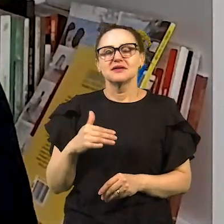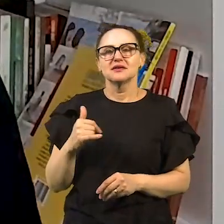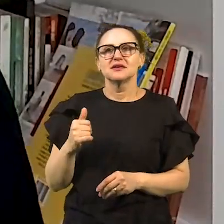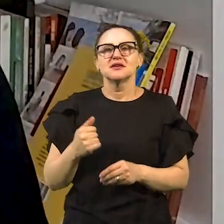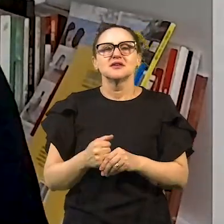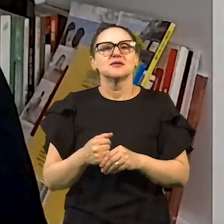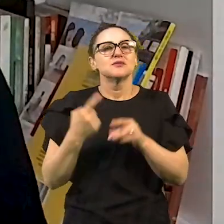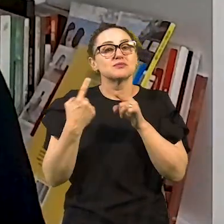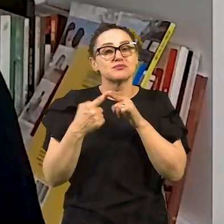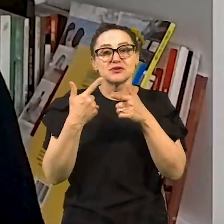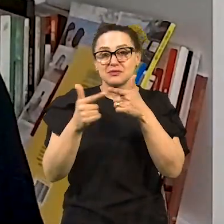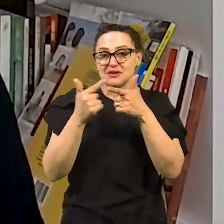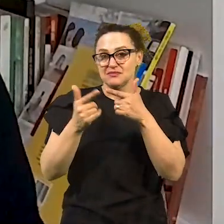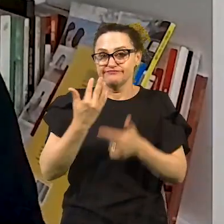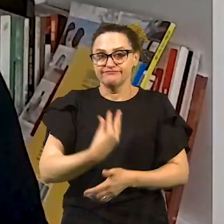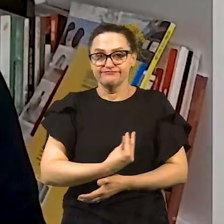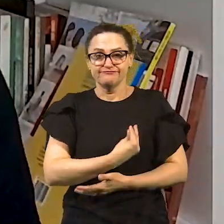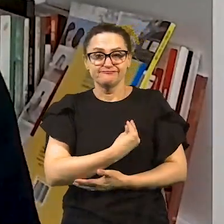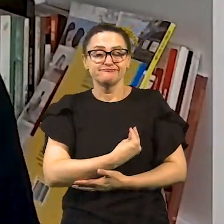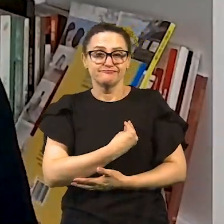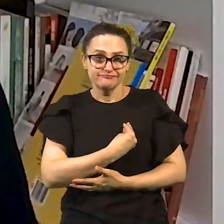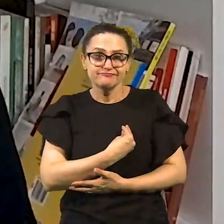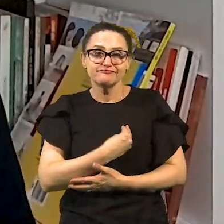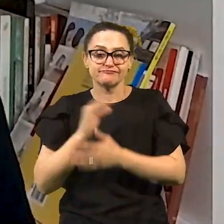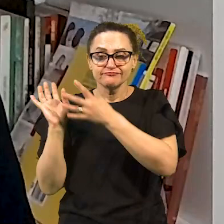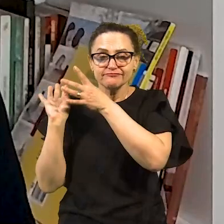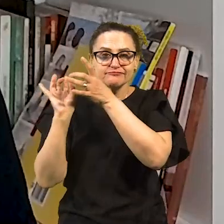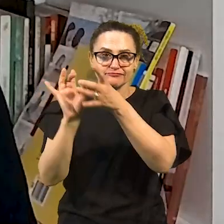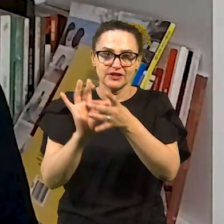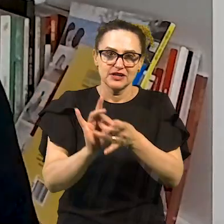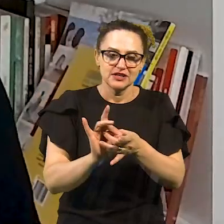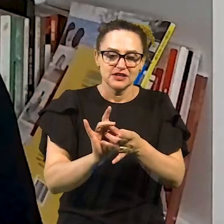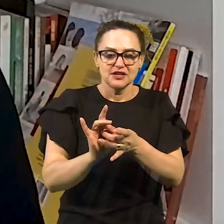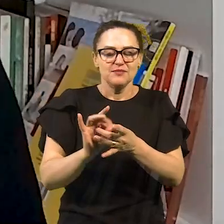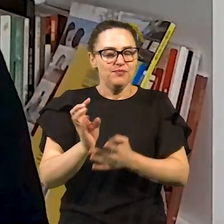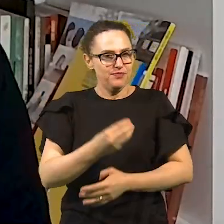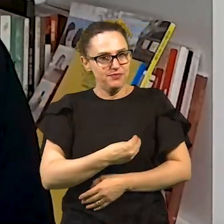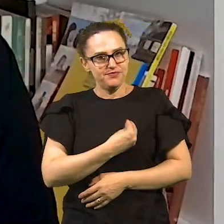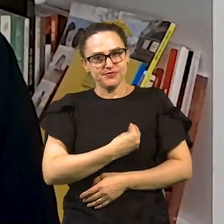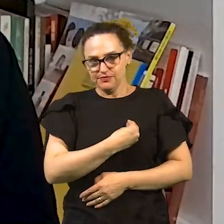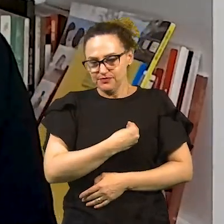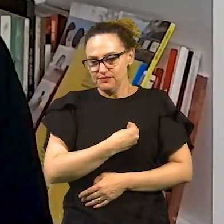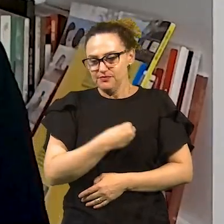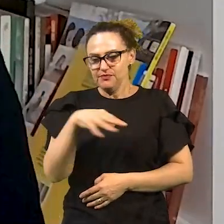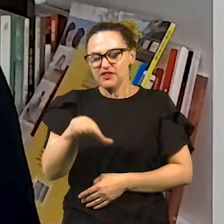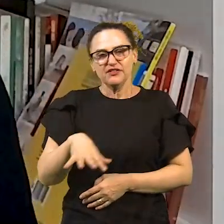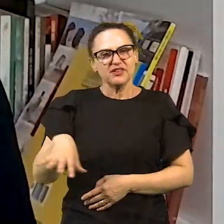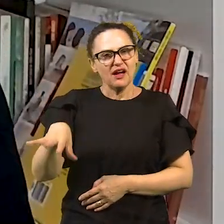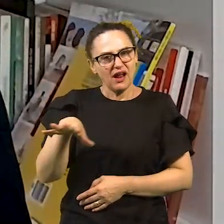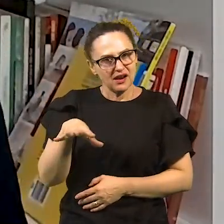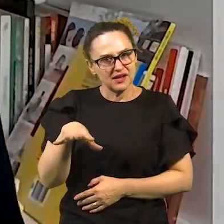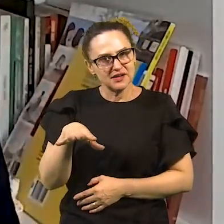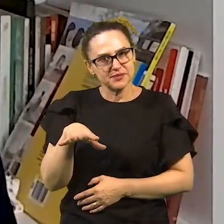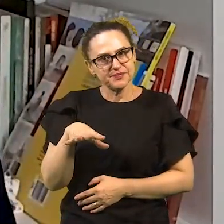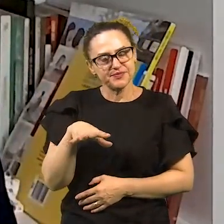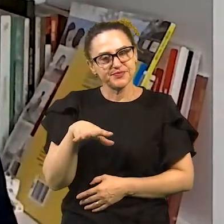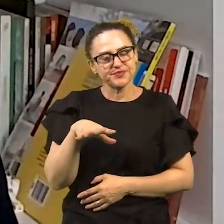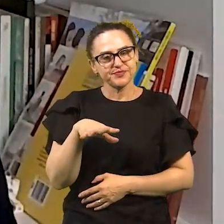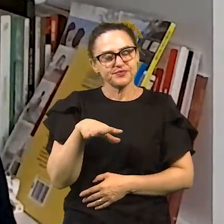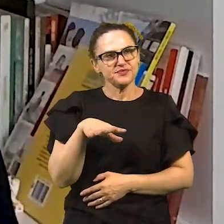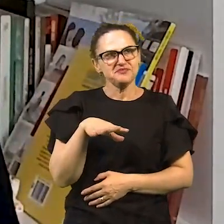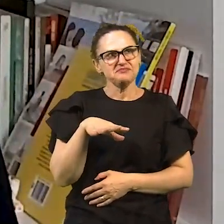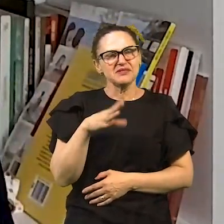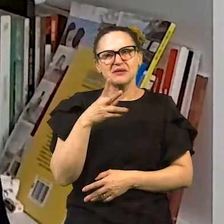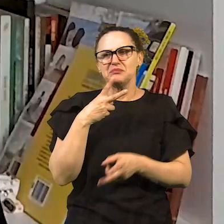intempéries, e vive ali acocorado, e que só vê a serventia, digamos assim,